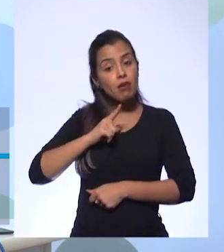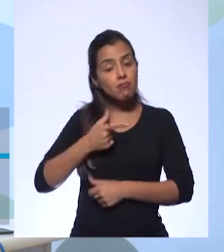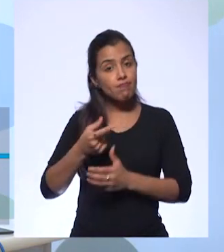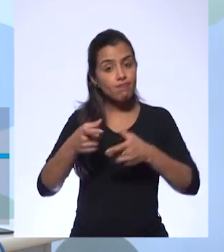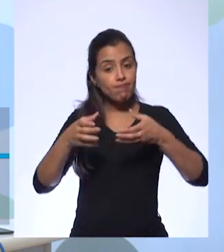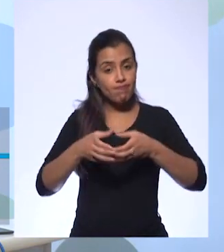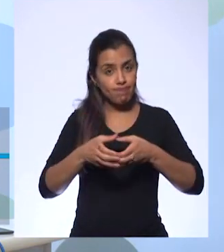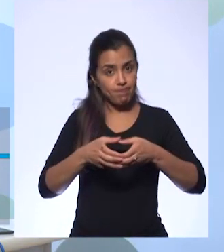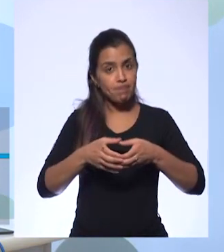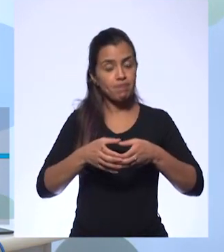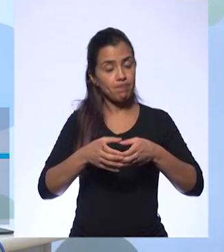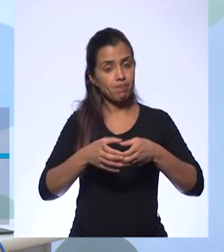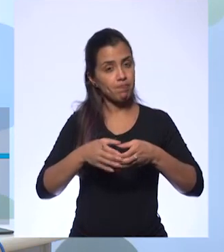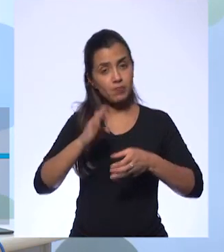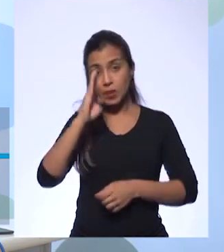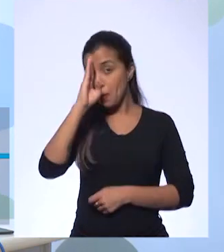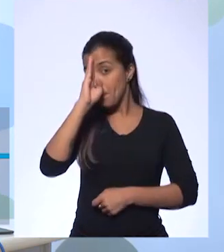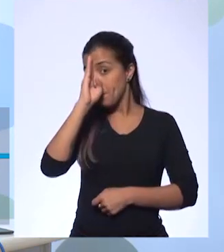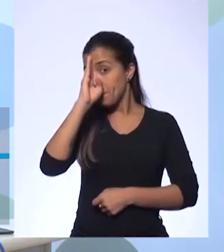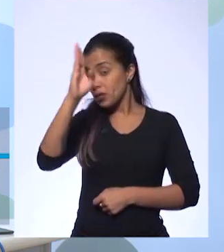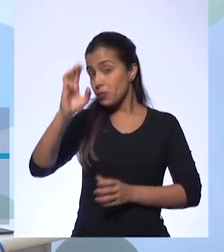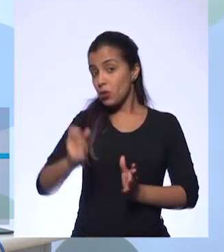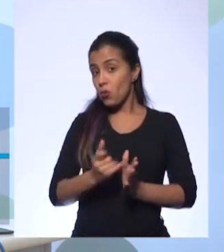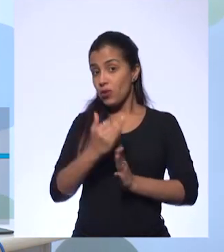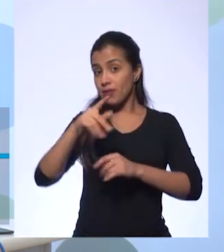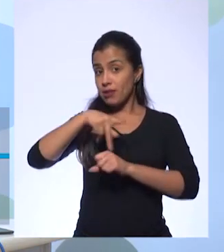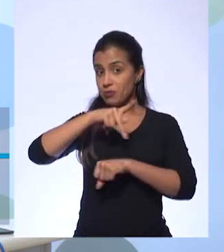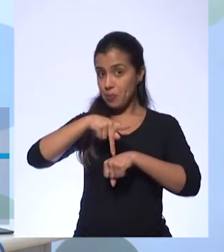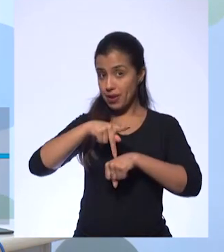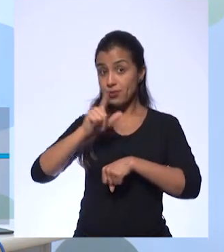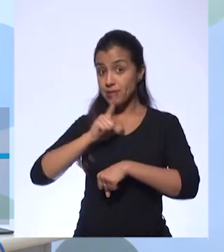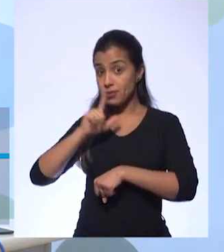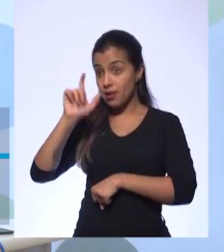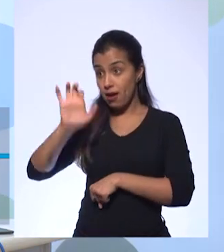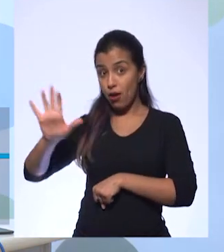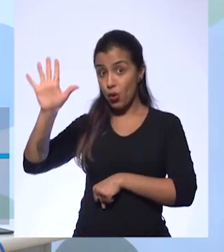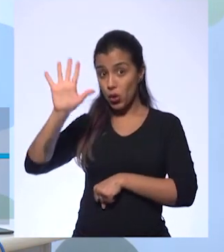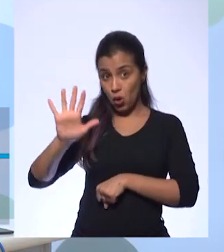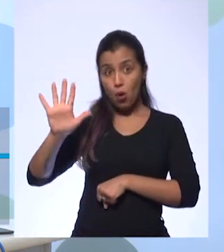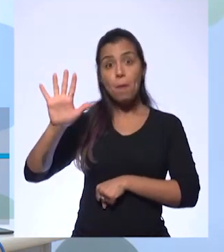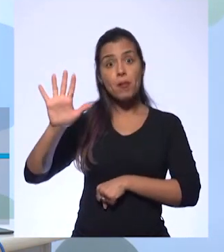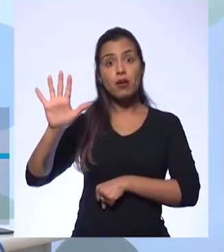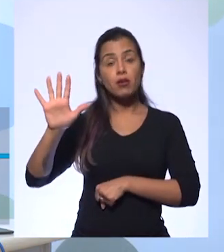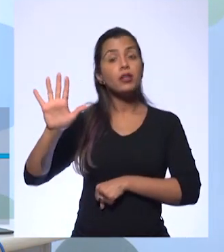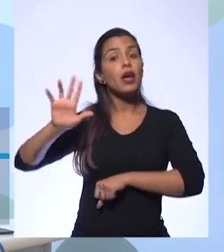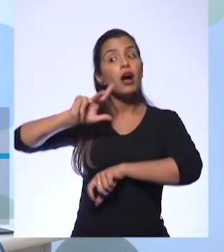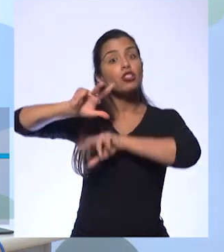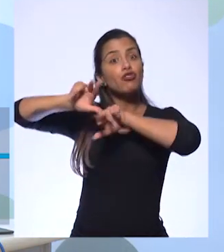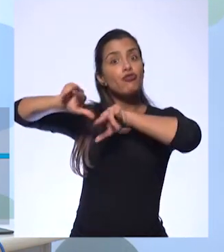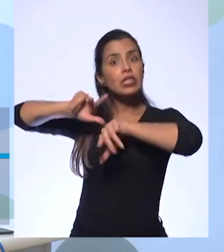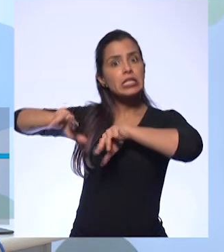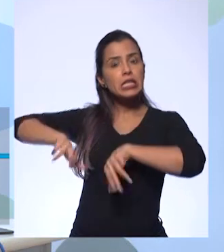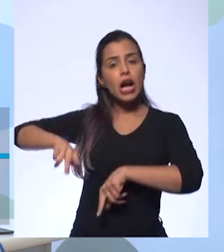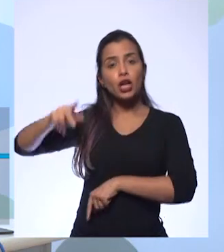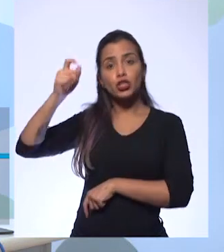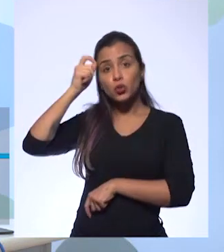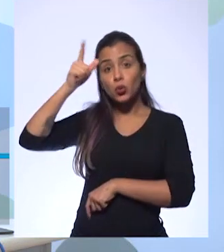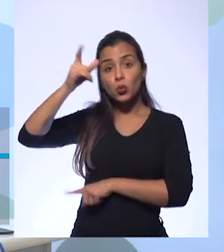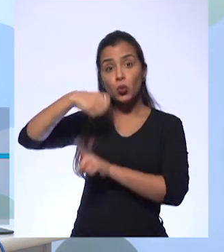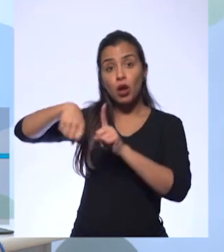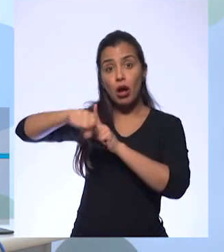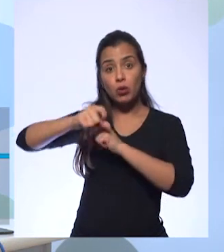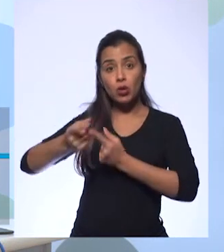né, principalmente de uma quantidade de países como tem a União Europeia, e de uma diversidade cultural,